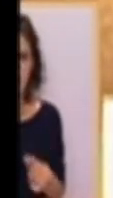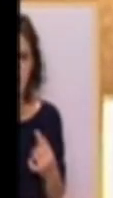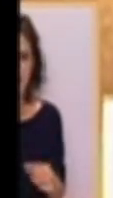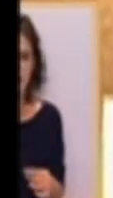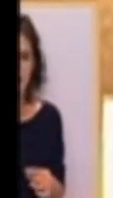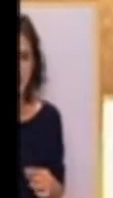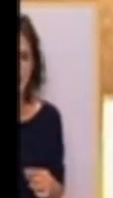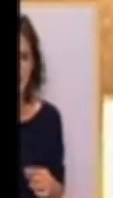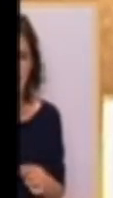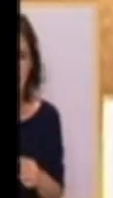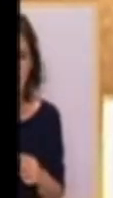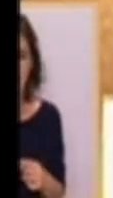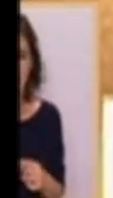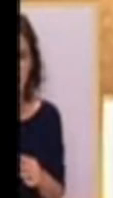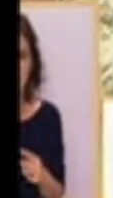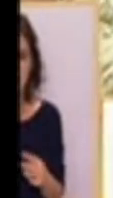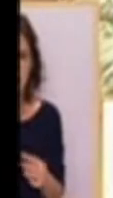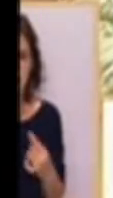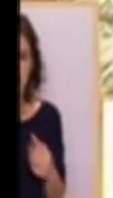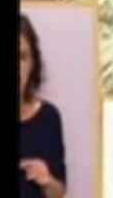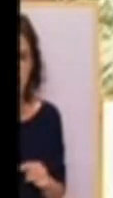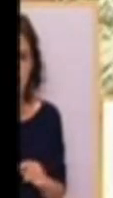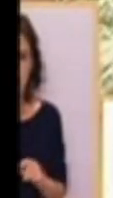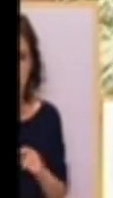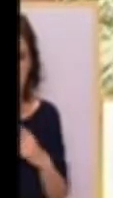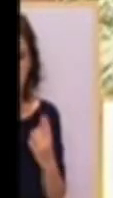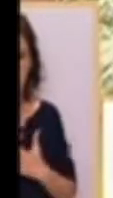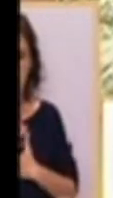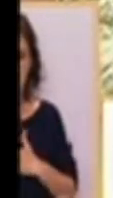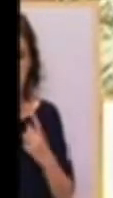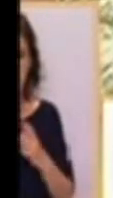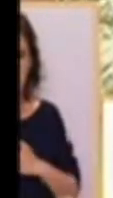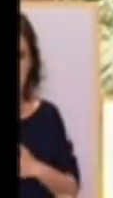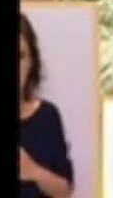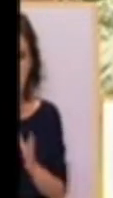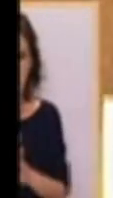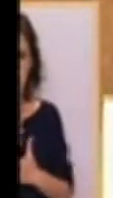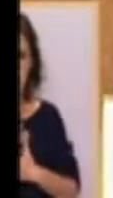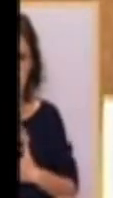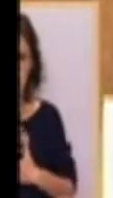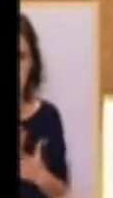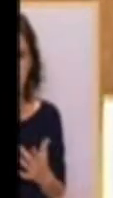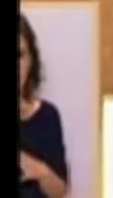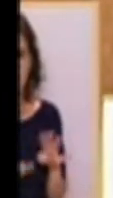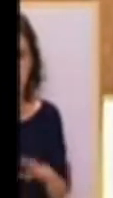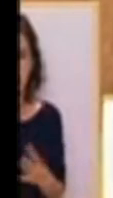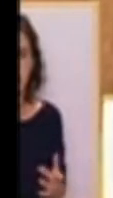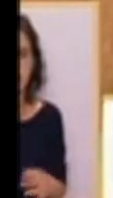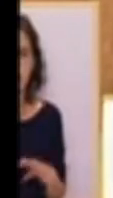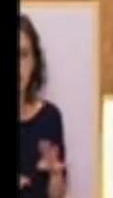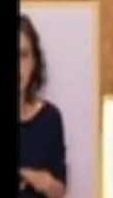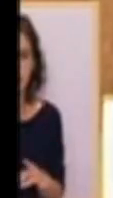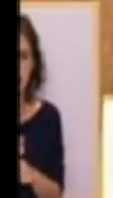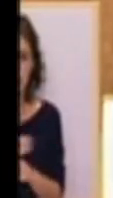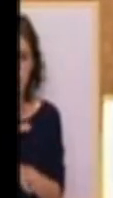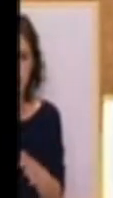E depois tinha Acontece. O meu próprio espetáculo. Tenho um espetáculo que eu criei. Ah, sim? De divas, e faço isso. E que fazes